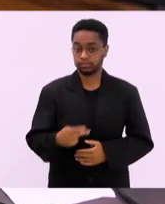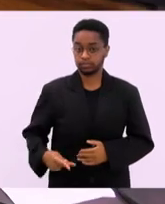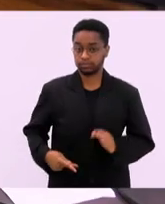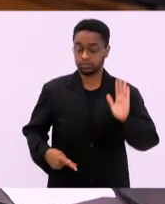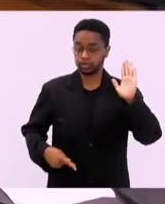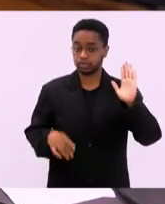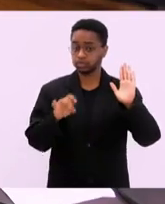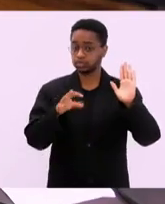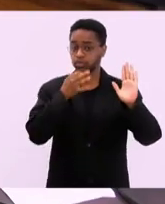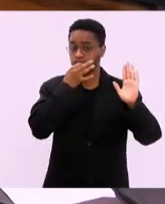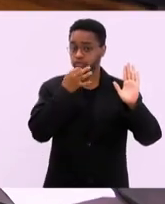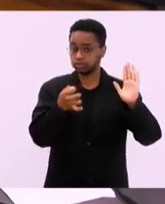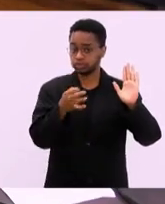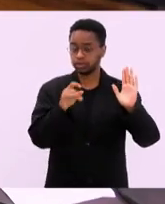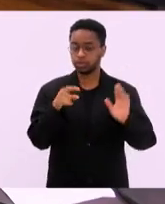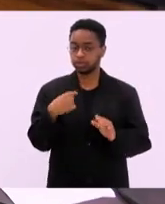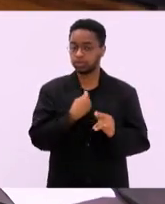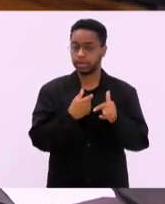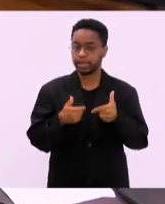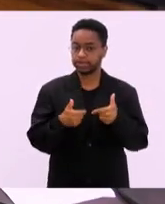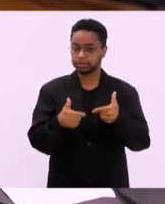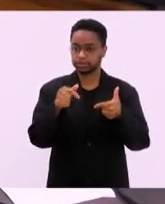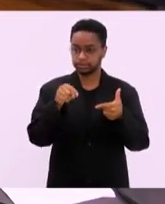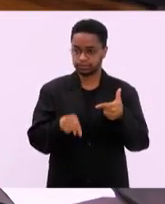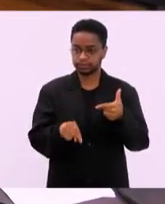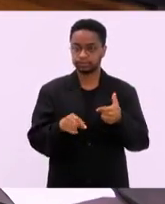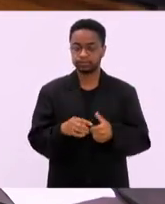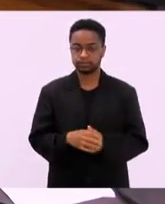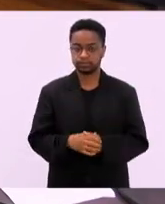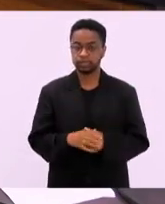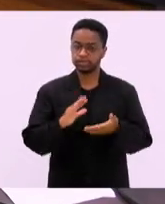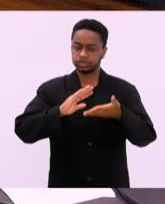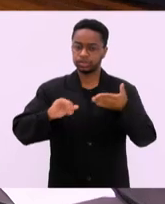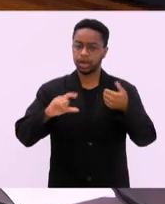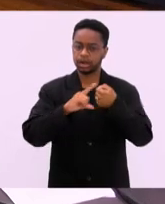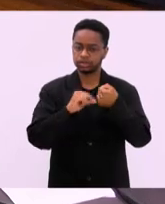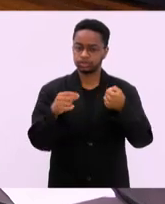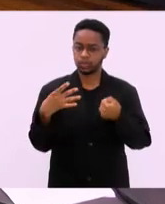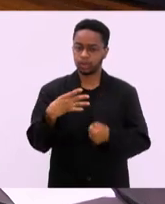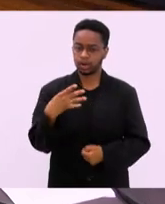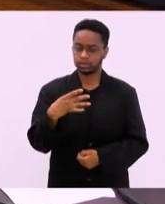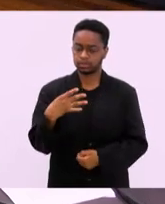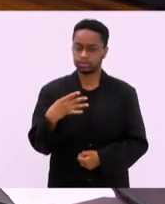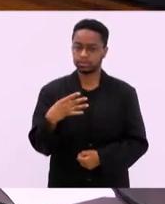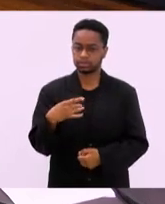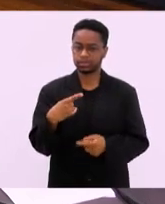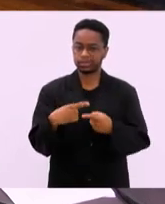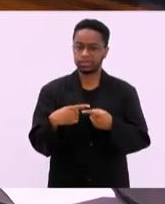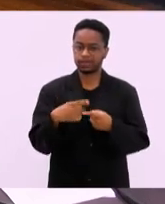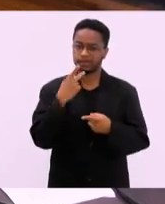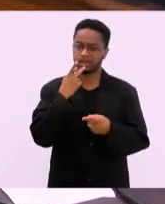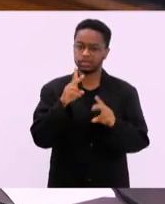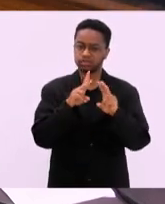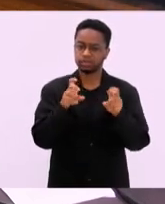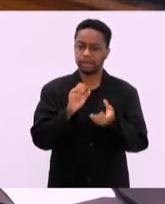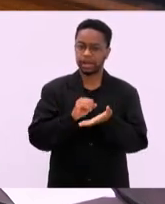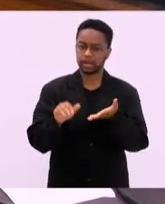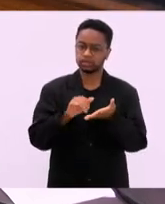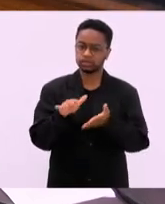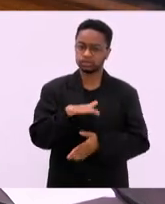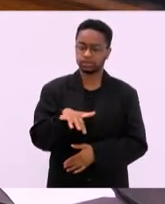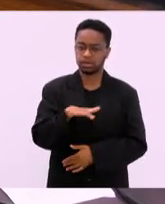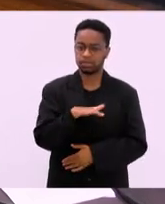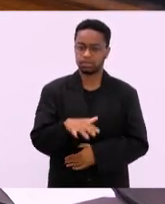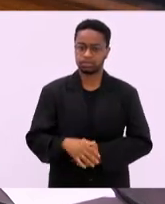sugestão apenas para a nossa jurisprudência aqui tirar artigo 4º, que é aquele... Custeio genérico. Perfeito.